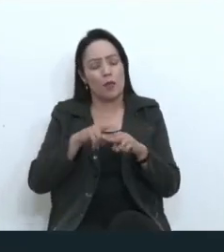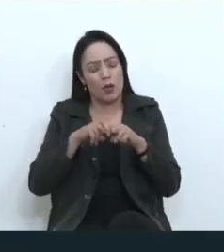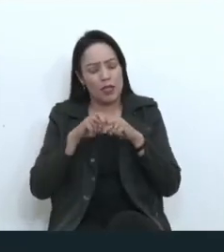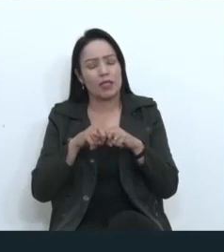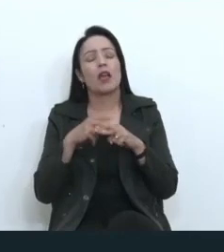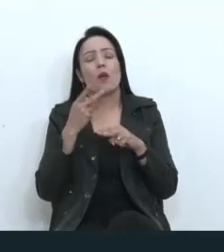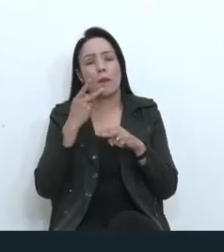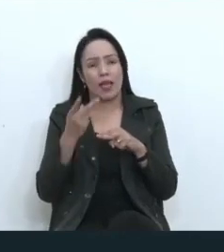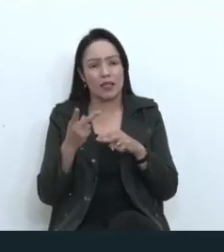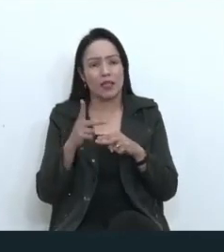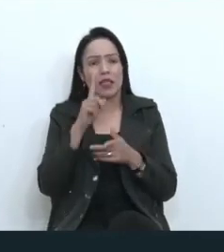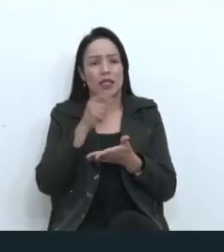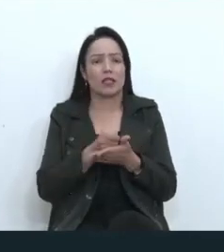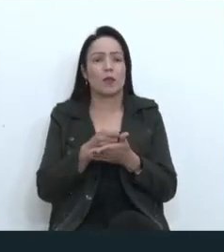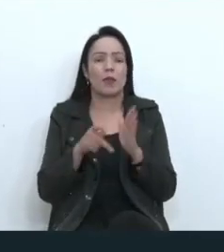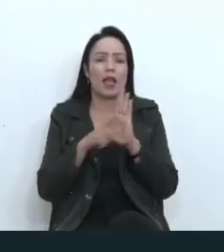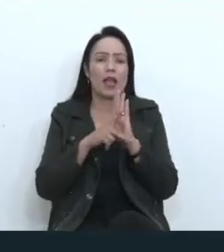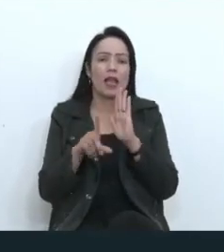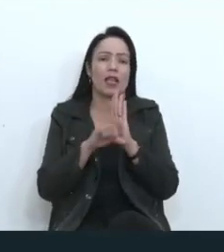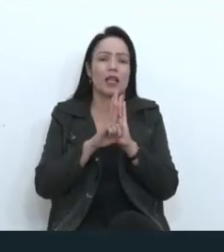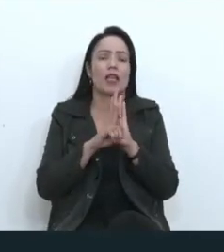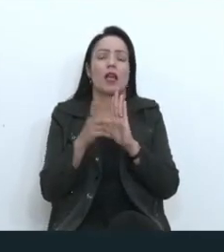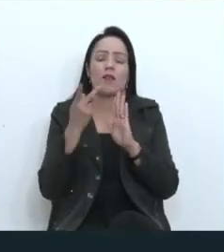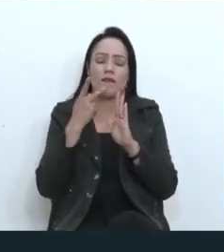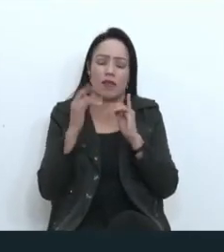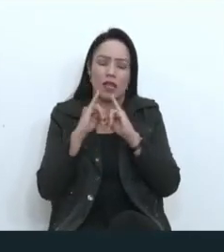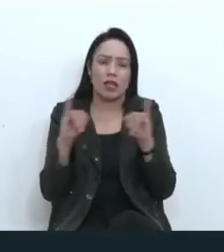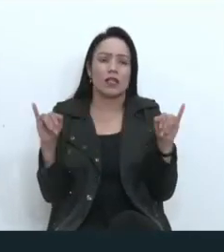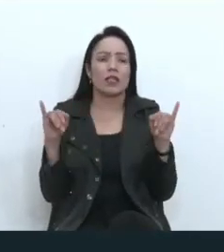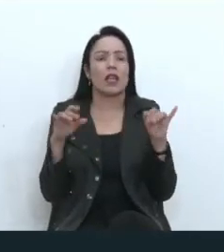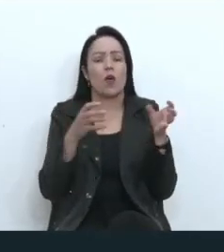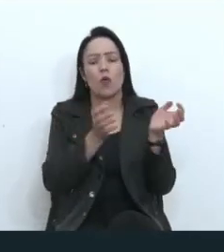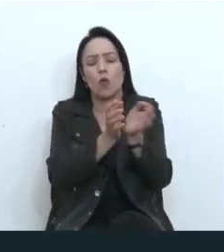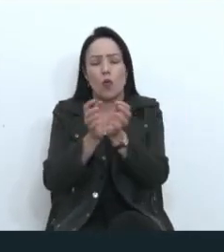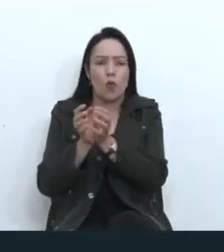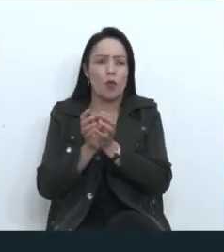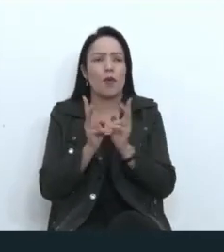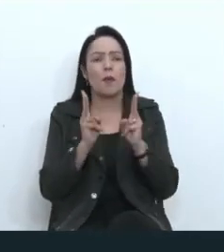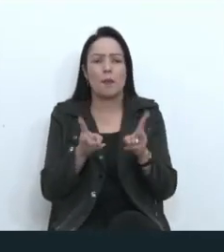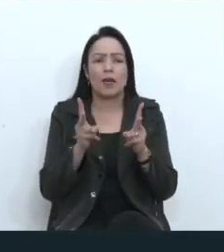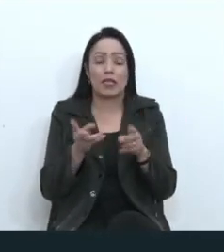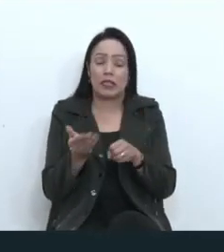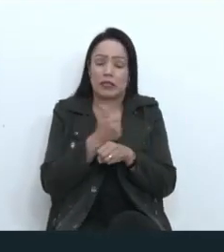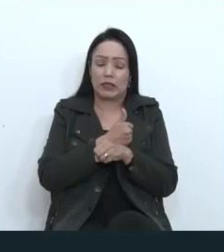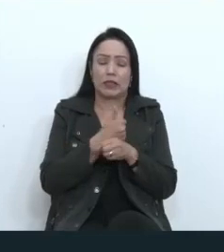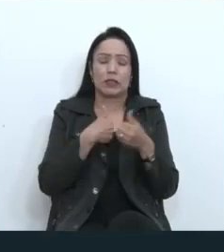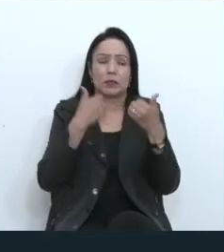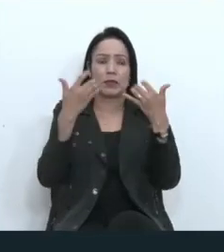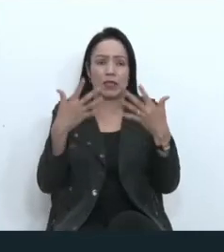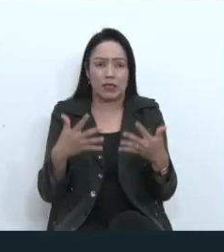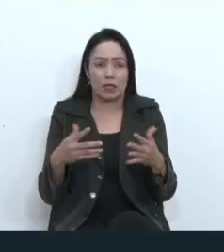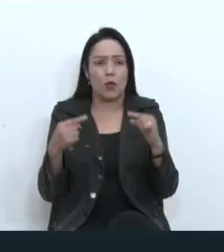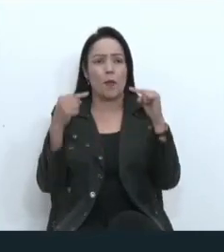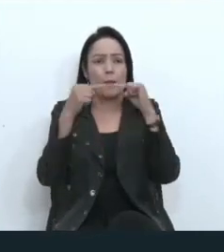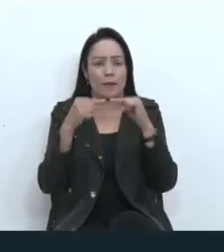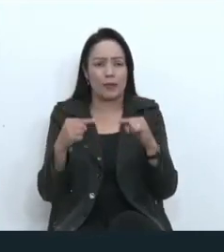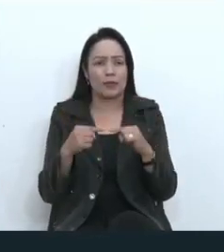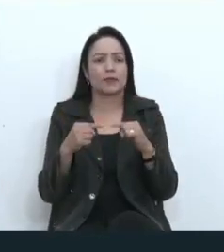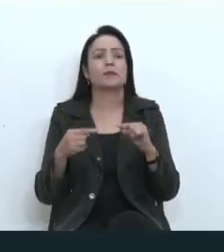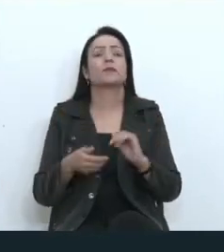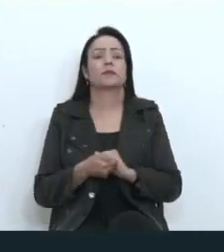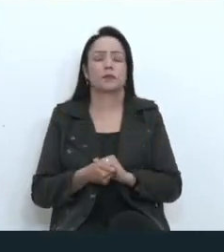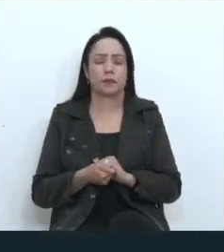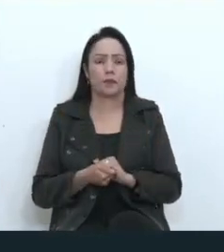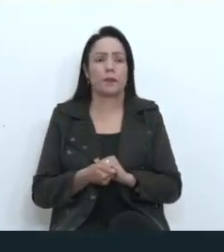insistência da deliberação desse projeto e faço cor que as comissões permanente quanto antes de eu parecer pertinente E